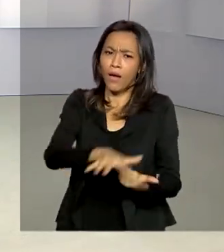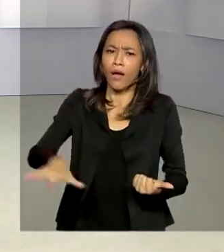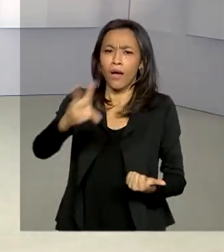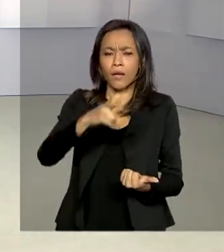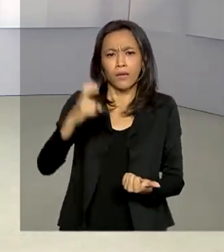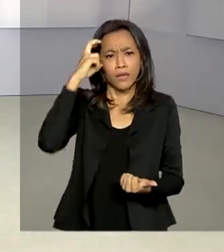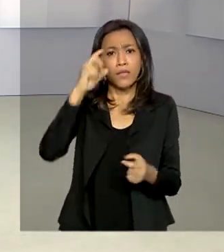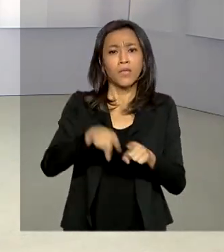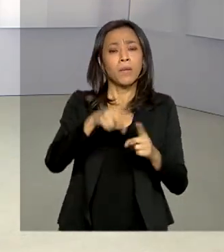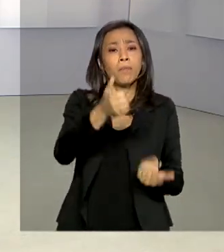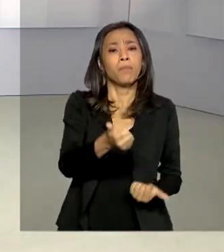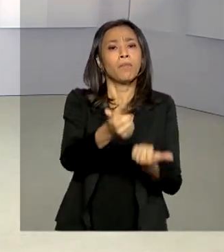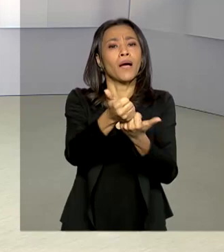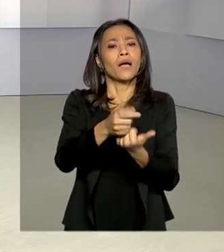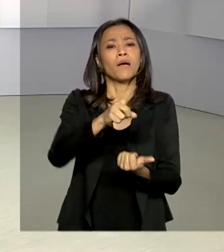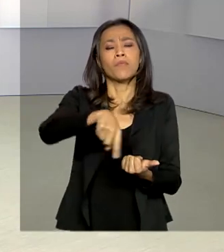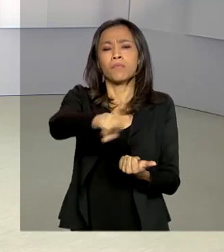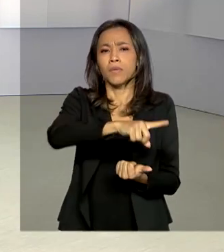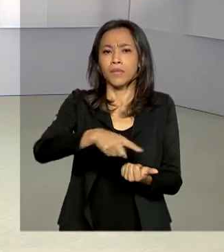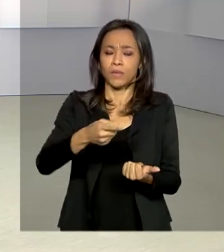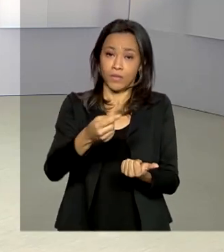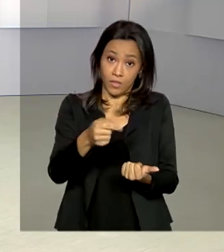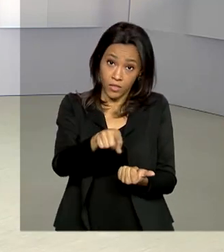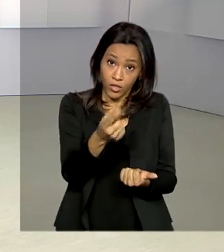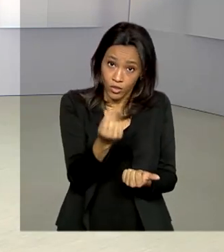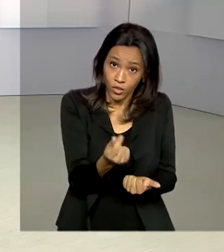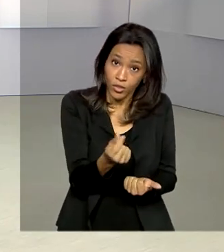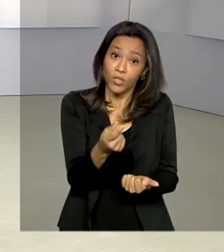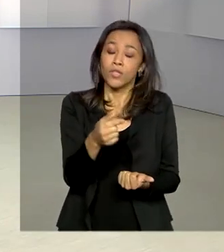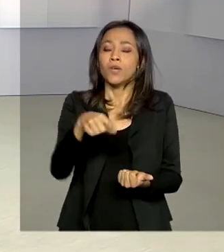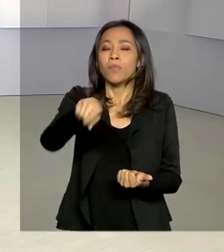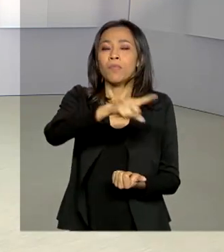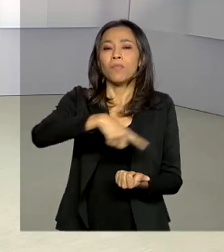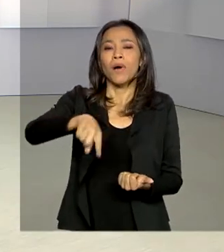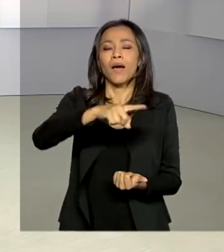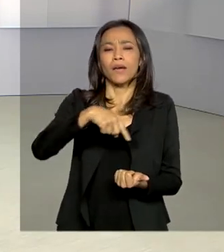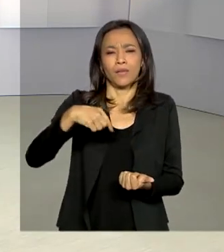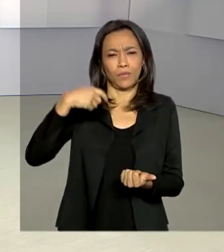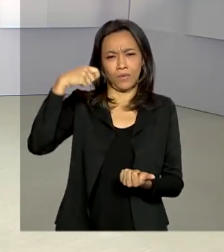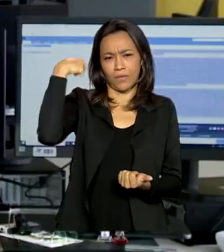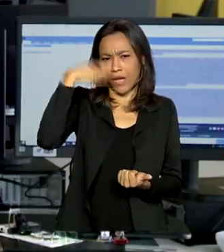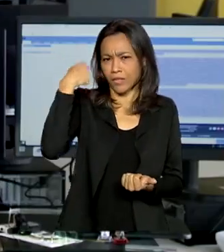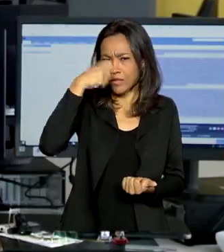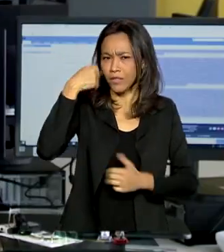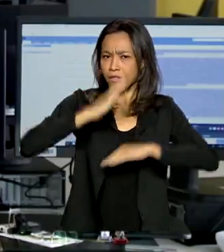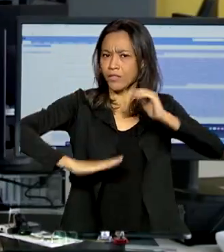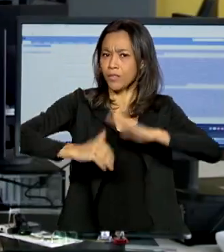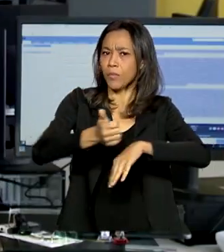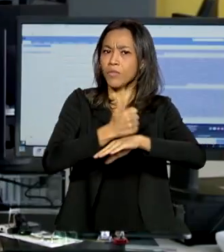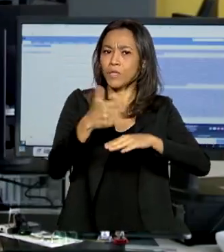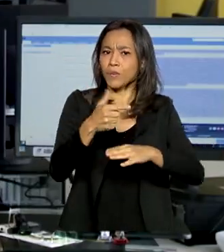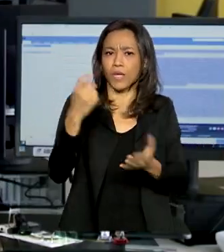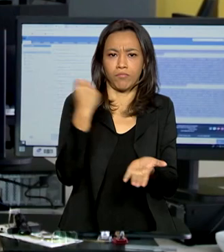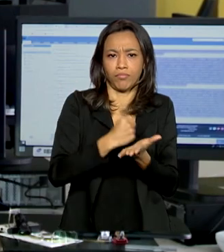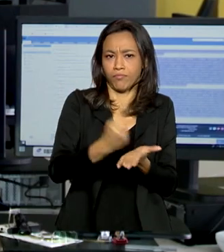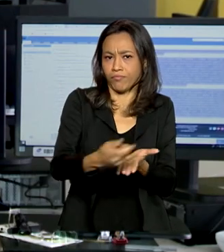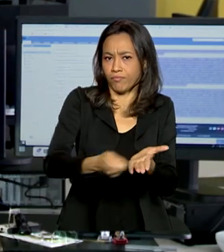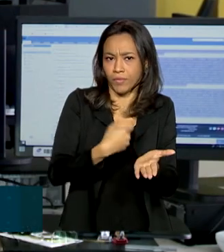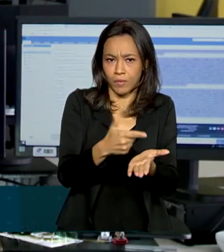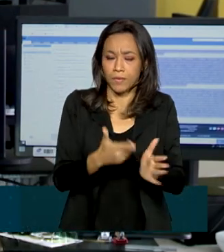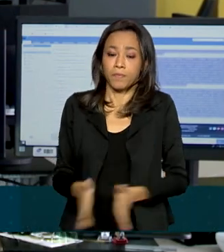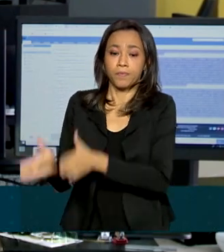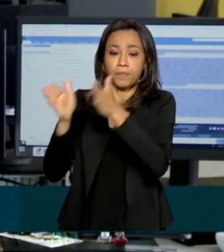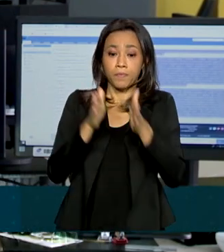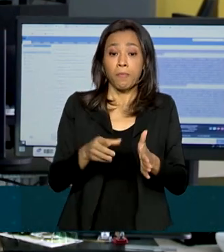auxílio para artistas informais. Cláudia Boiunga tem mais informações. A lei Aldir Blanc prevê que artistas